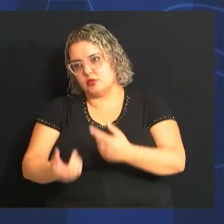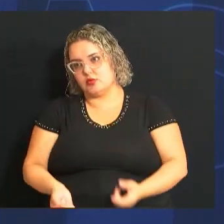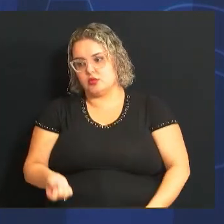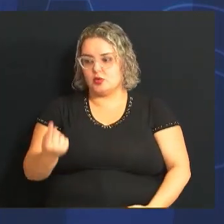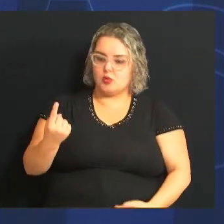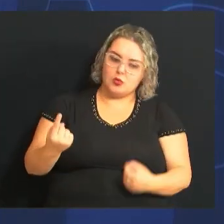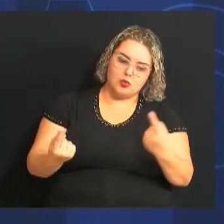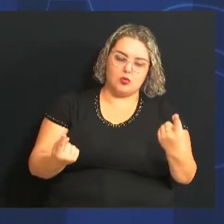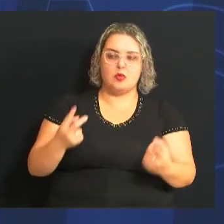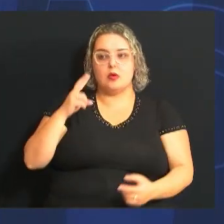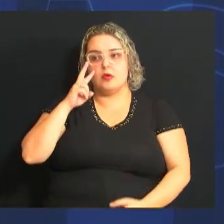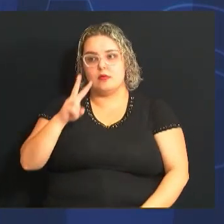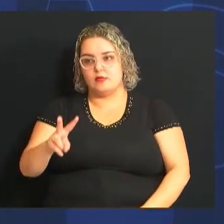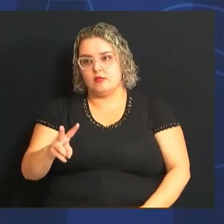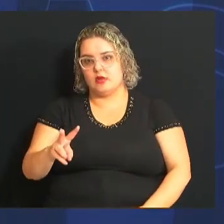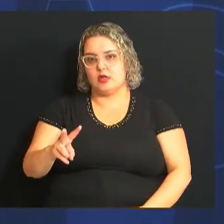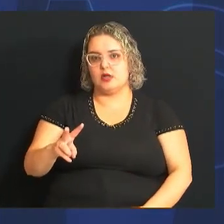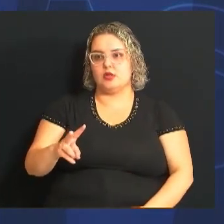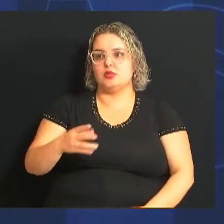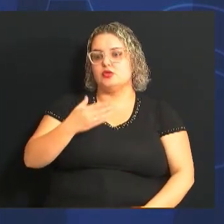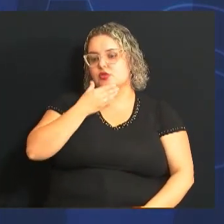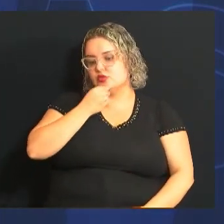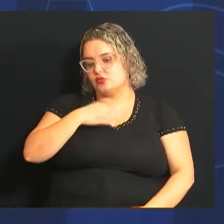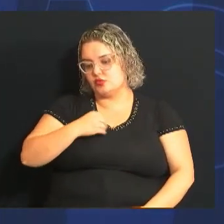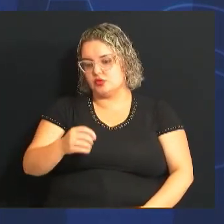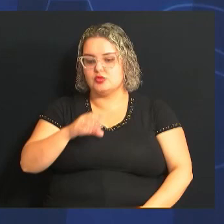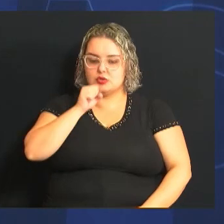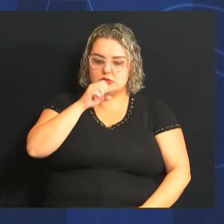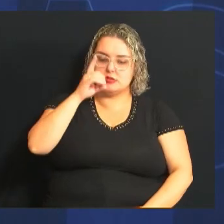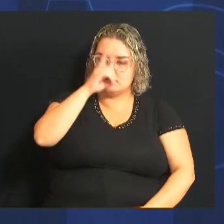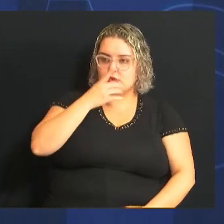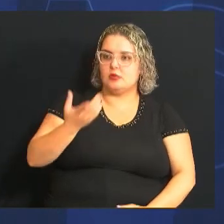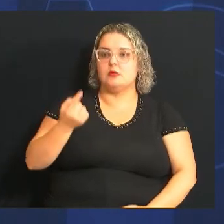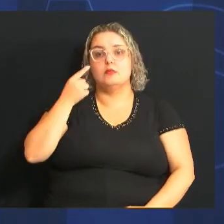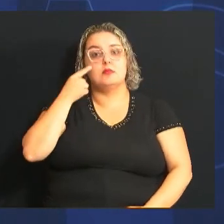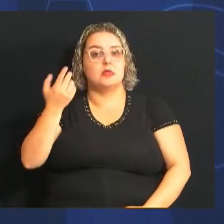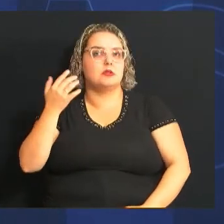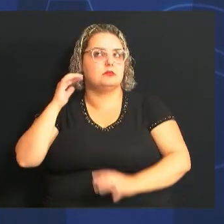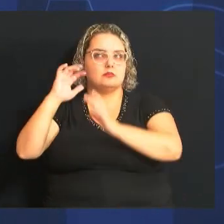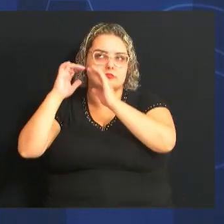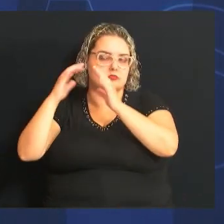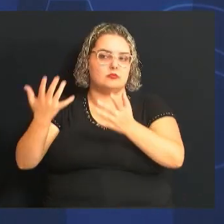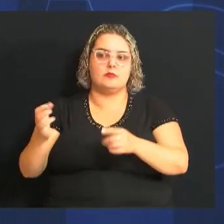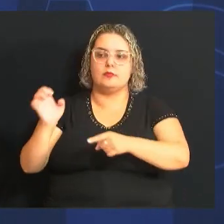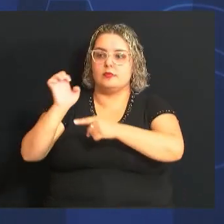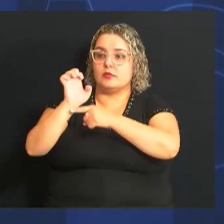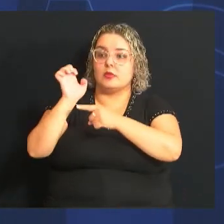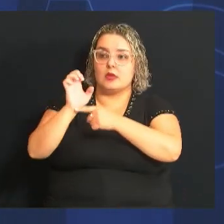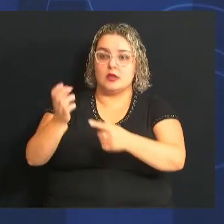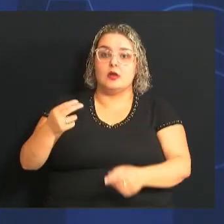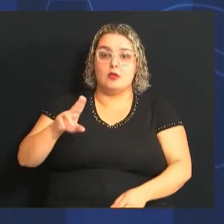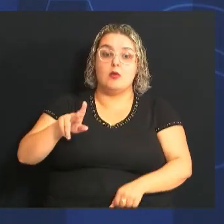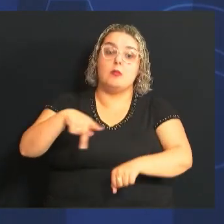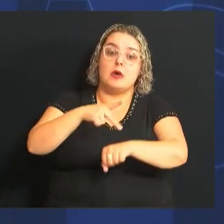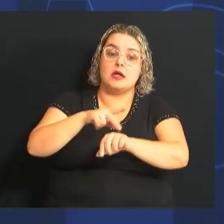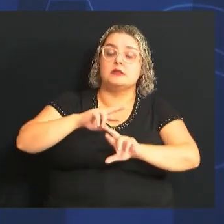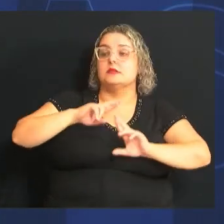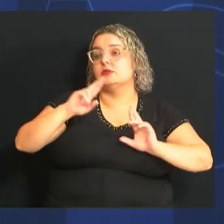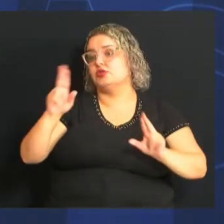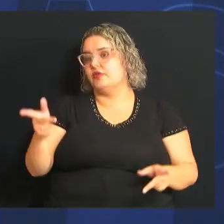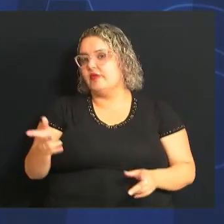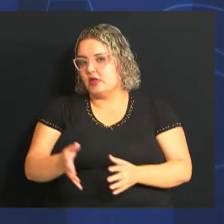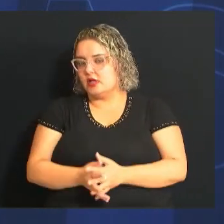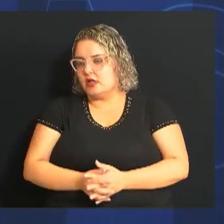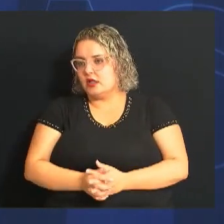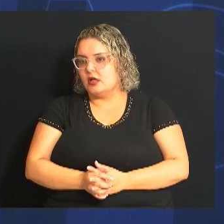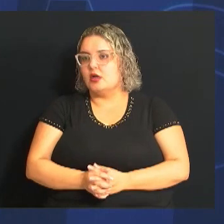veja os filhos aos fins de semana. Então, pensando nos casos em que eles moram em estados ou até países diferentes, o que